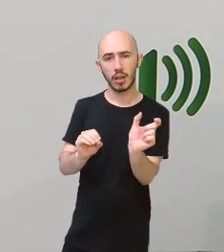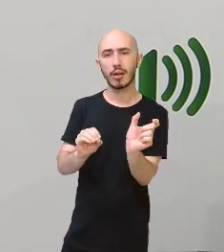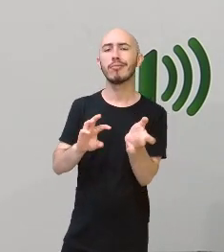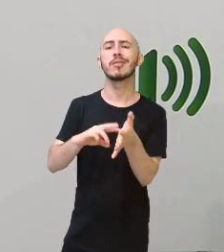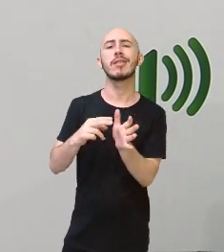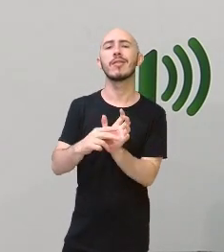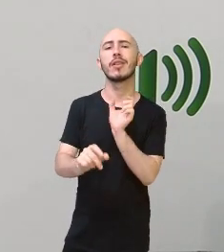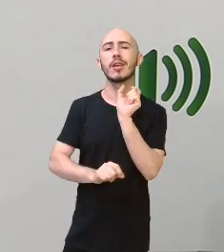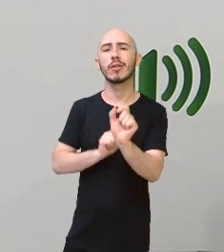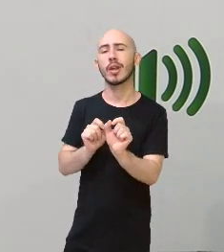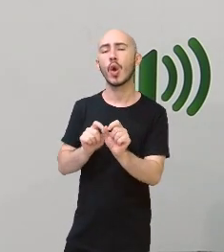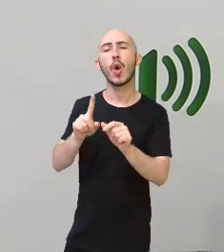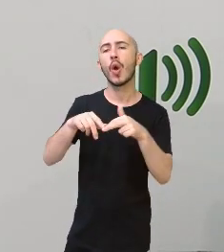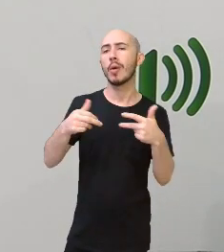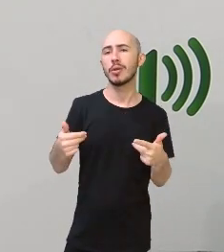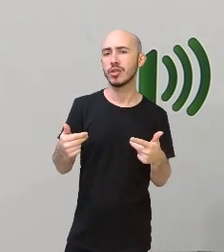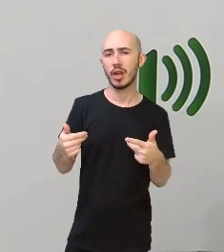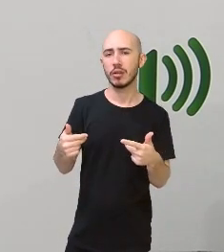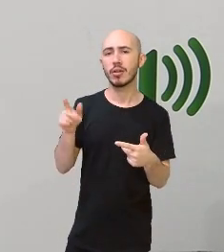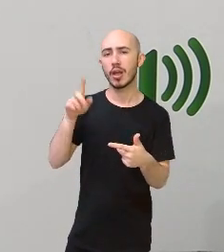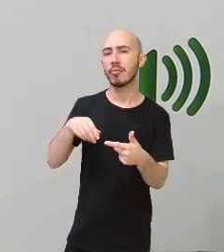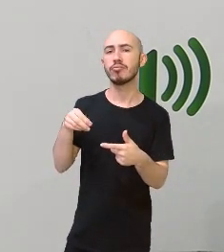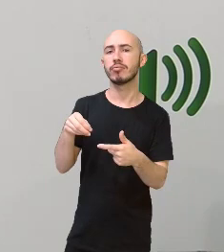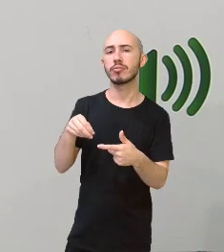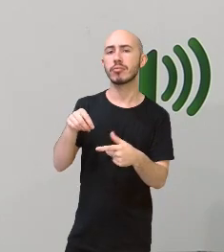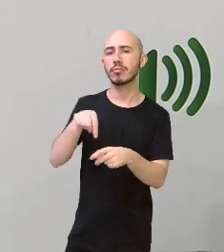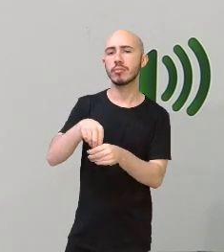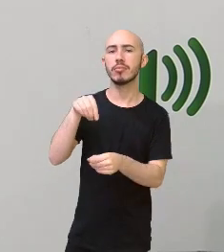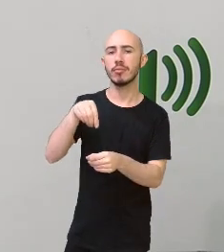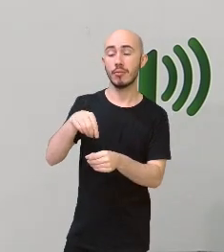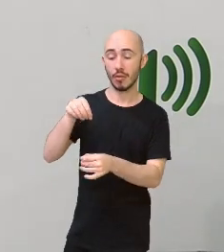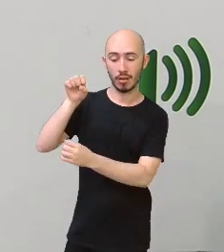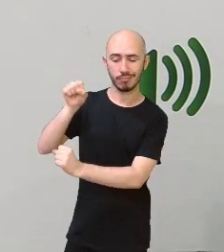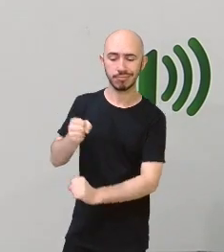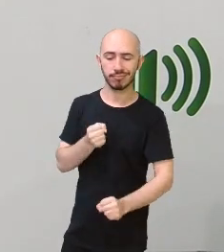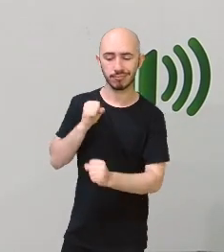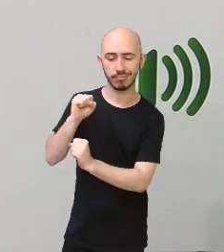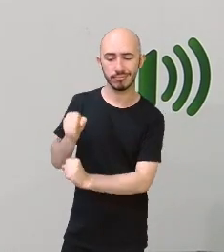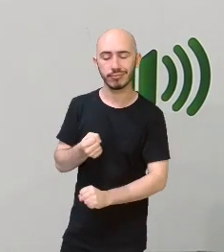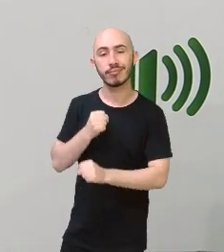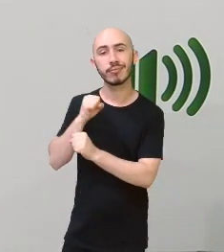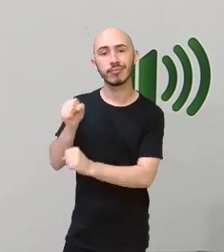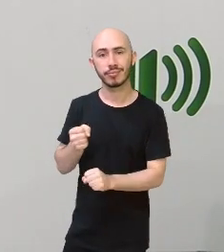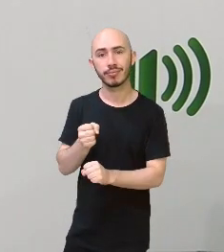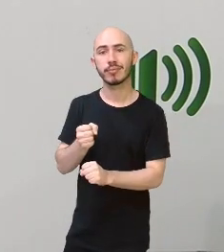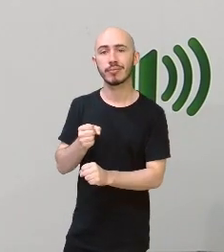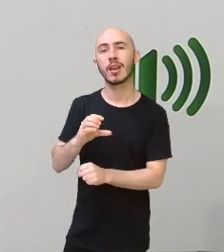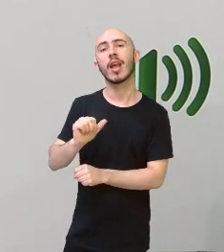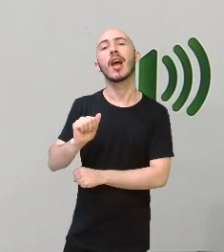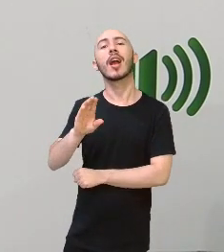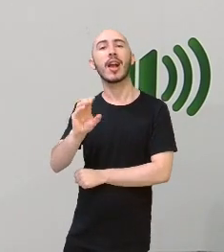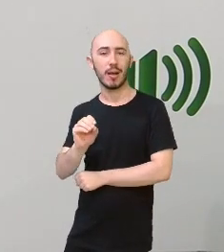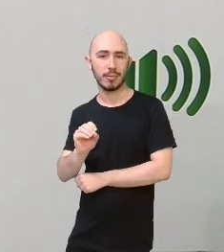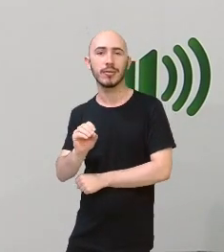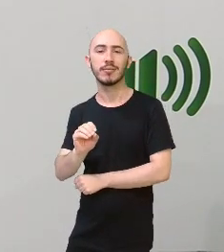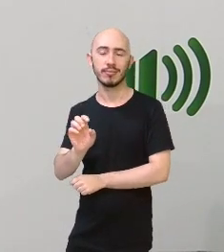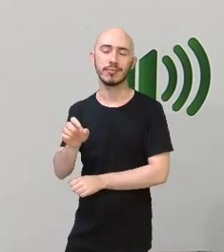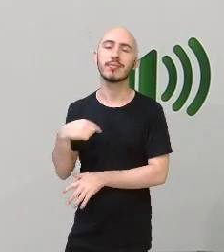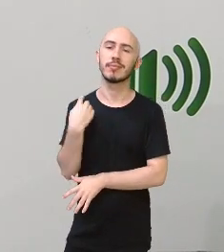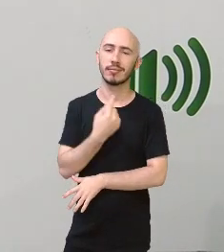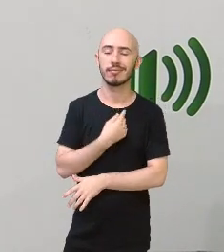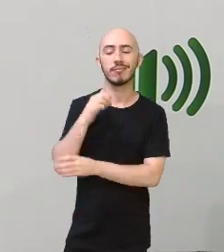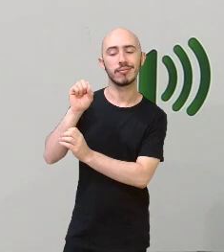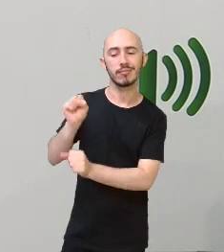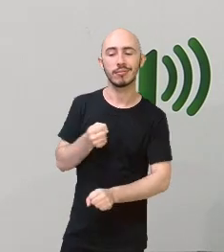refere-se ao objeto que compõe a vassoura. Qual é a parte da vassoura que a gente falou? O cabo, né? Então, o cabo